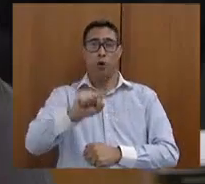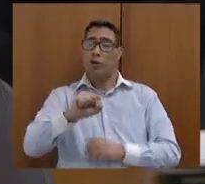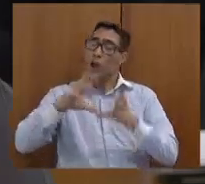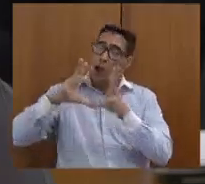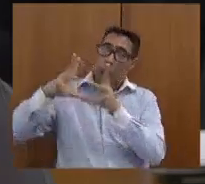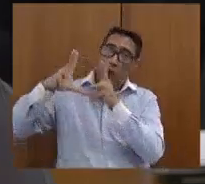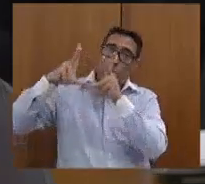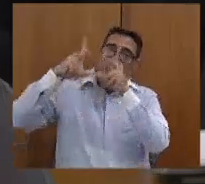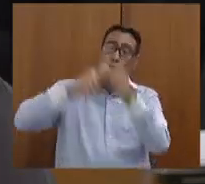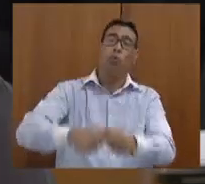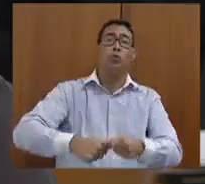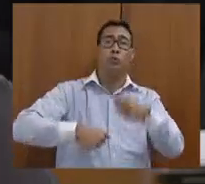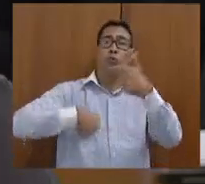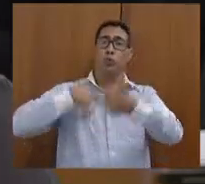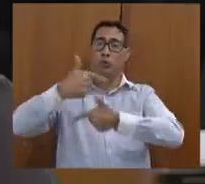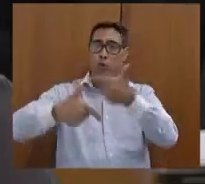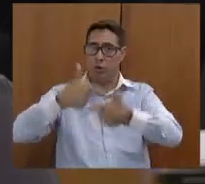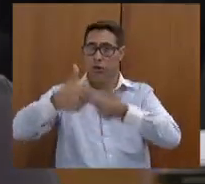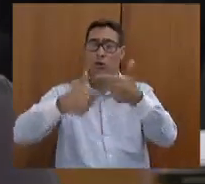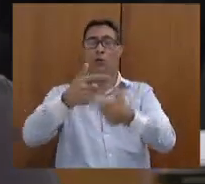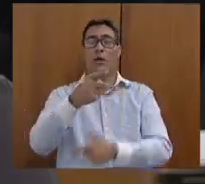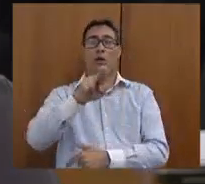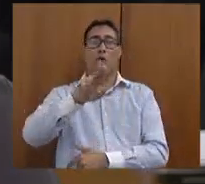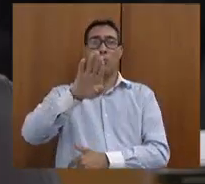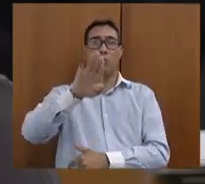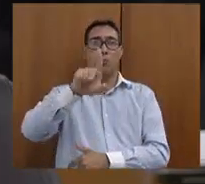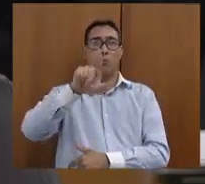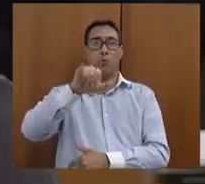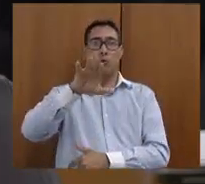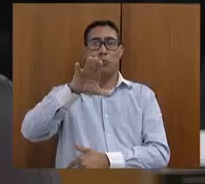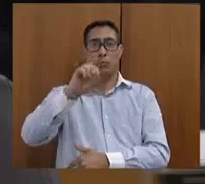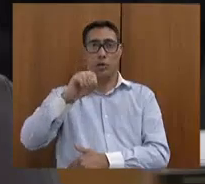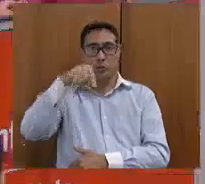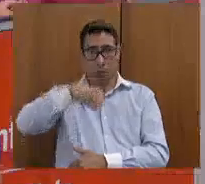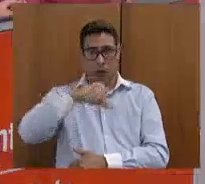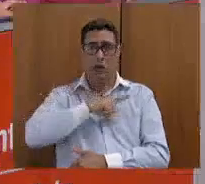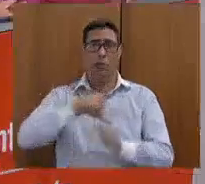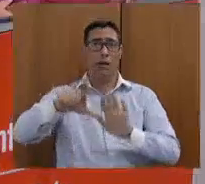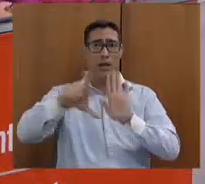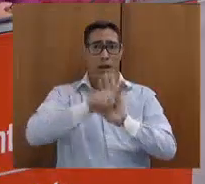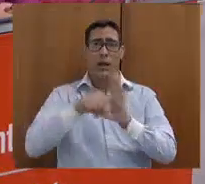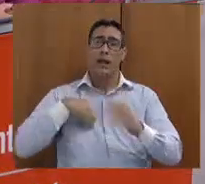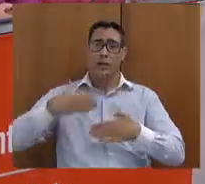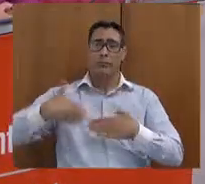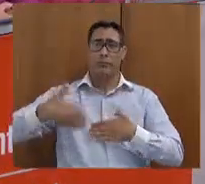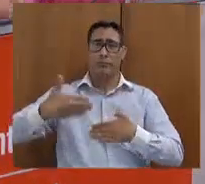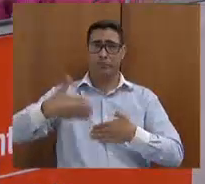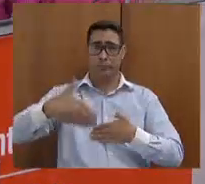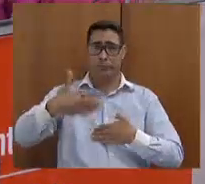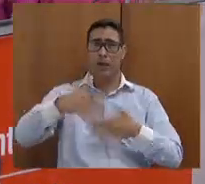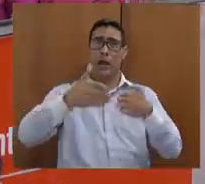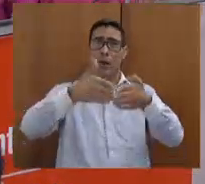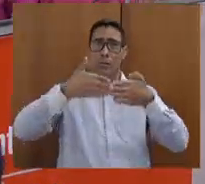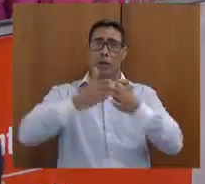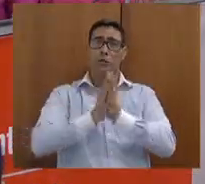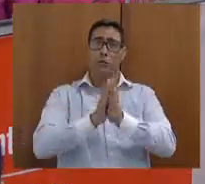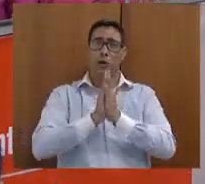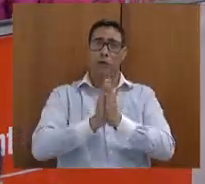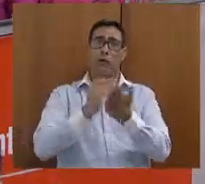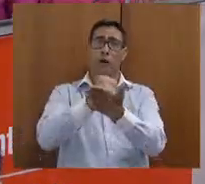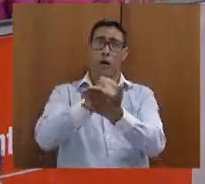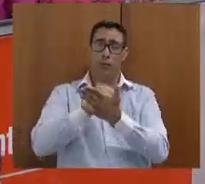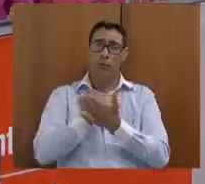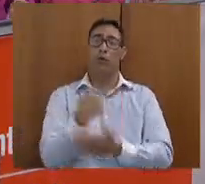público em todo serviço público ela tramita que na casa e eu peço apoio de vocês para a gente avançar